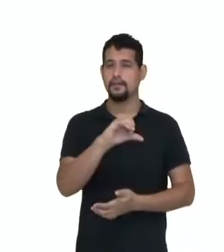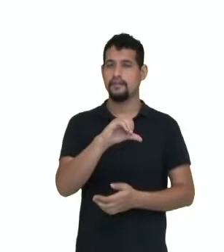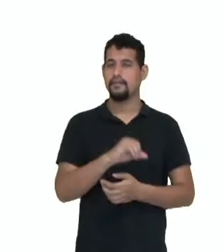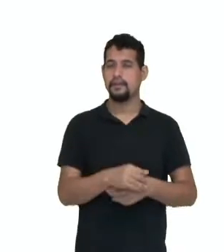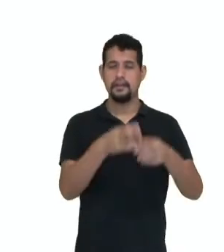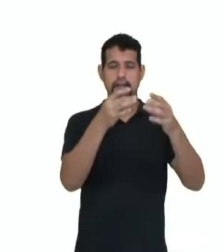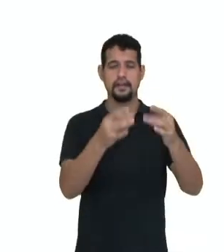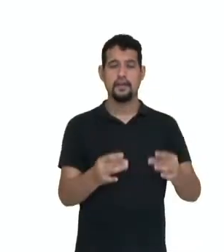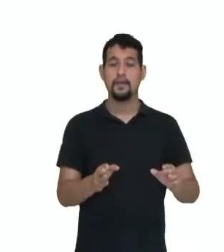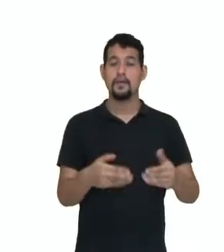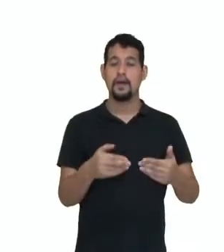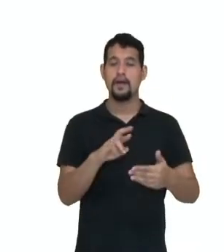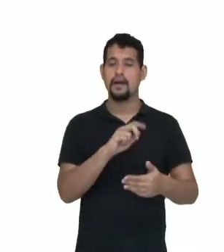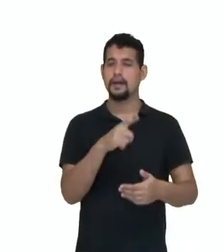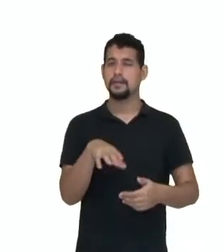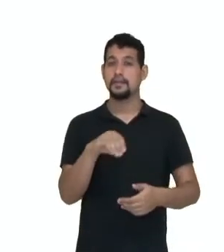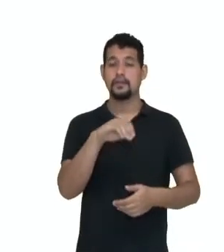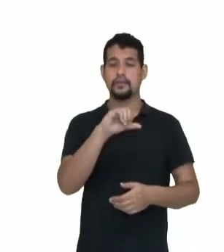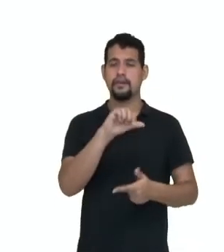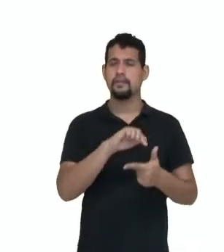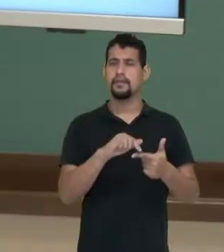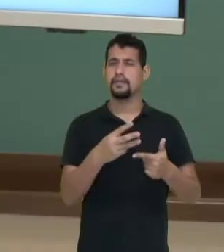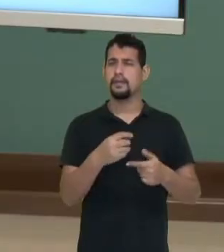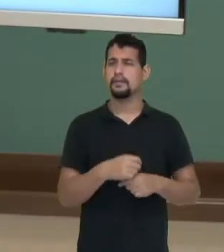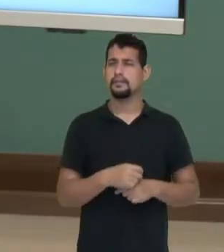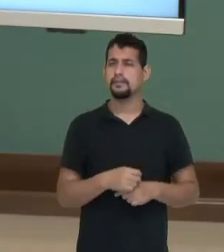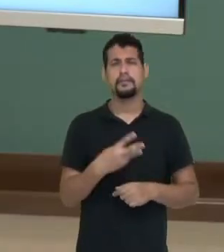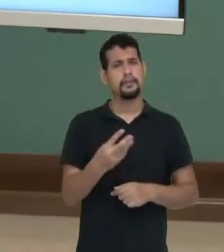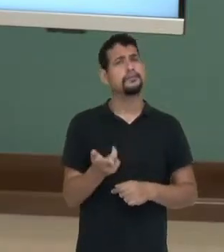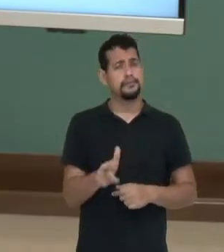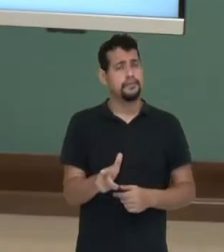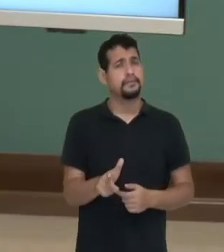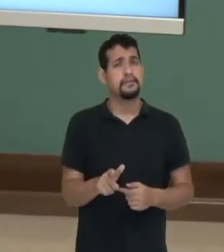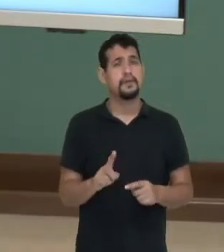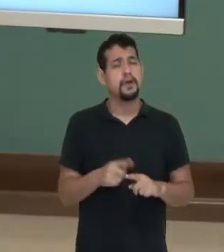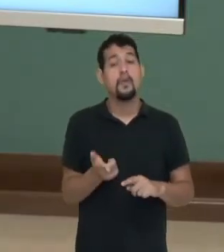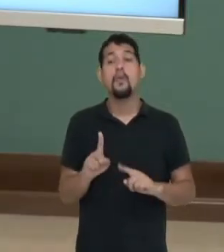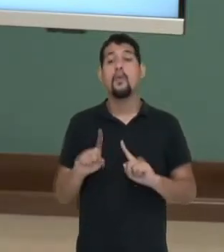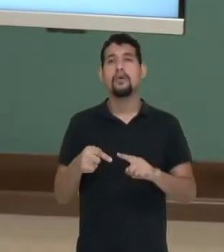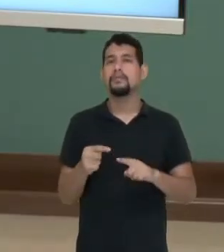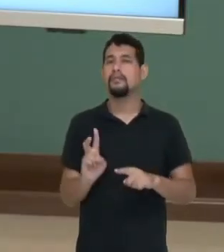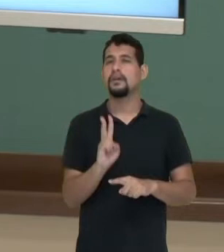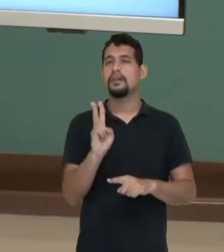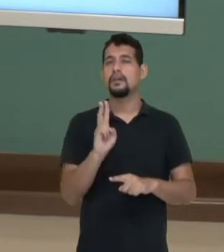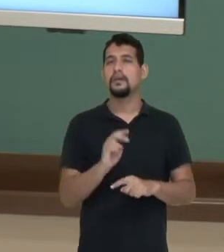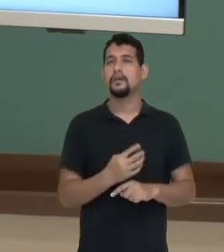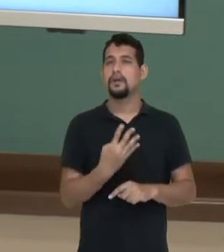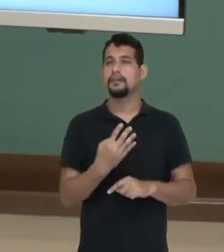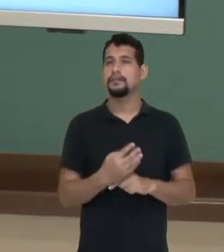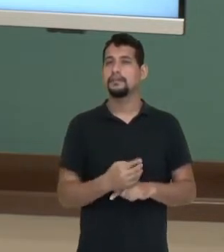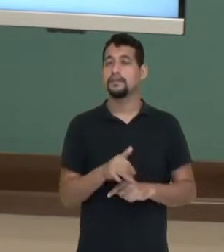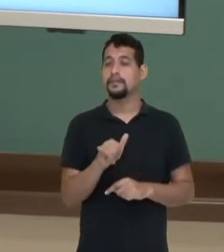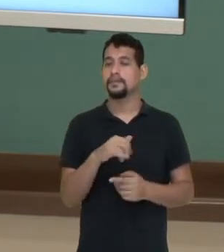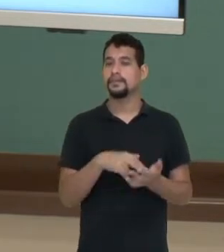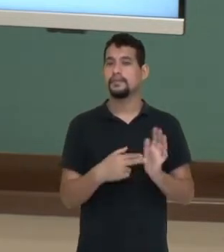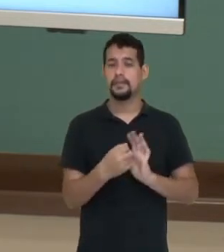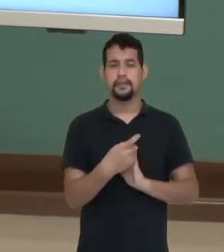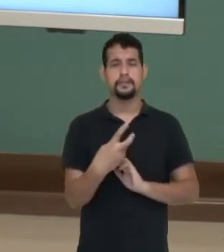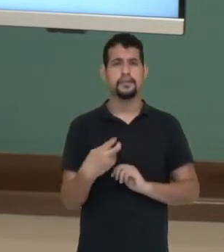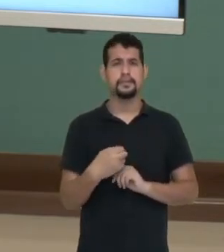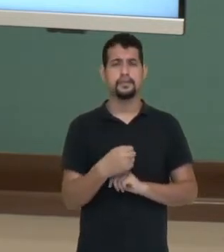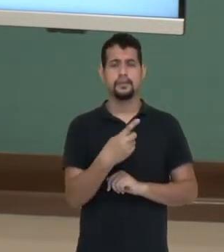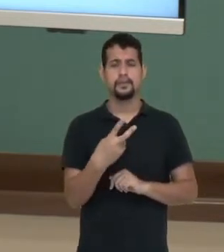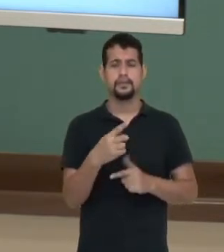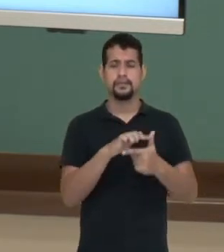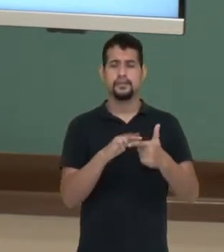Determina a razão, 9 por 3, 3 de novo. E mais um valor, se o x vale 4, o y vale 12. 12